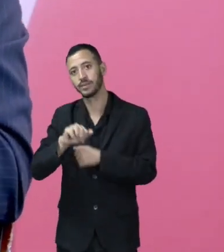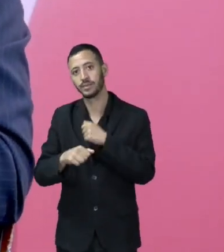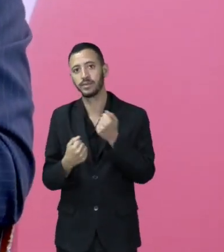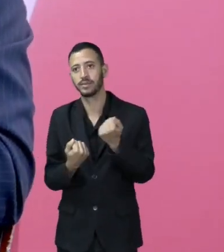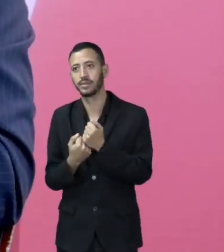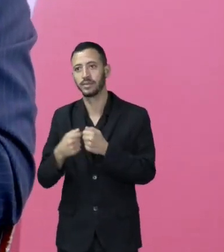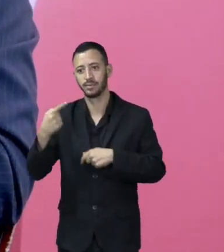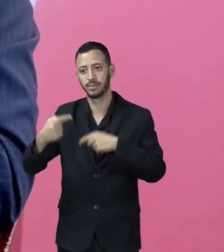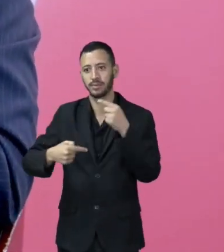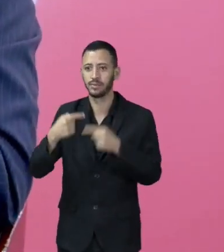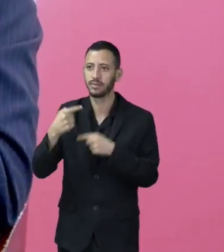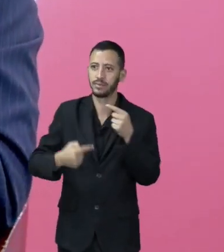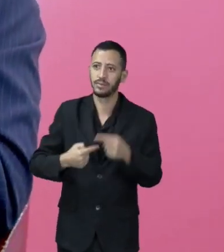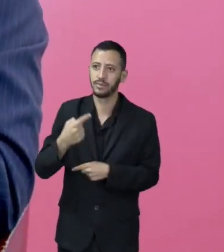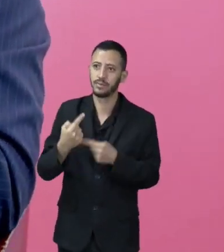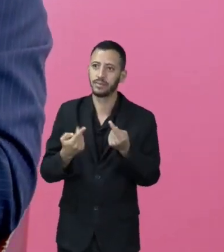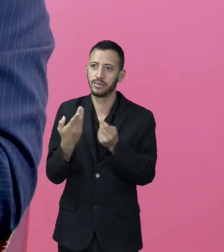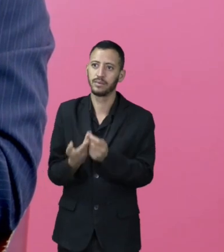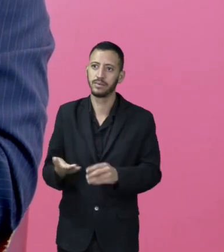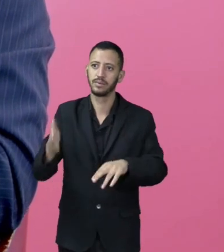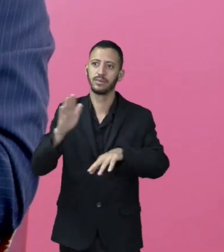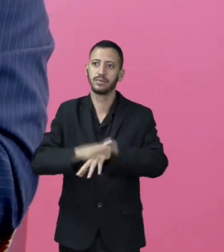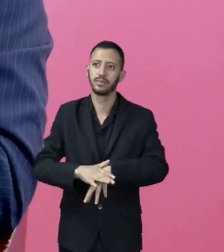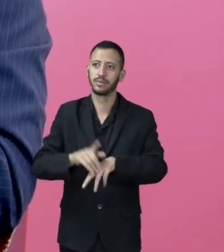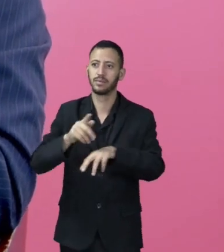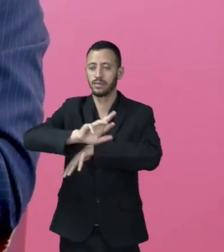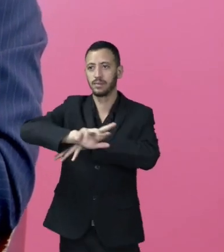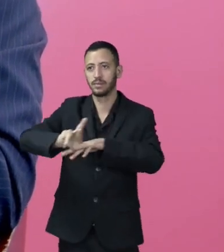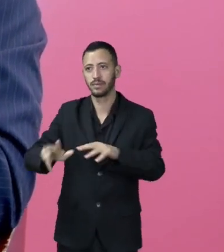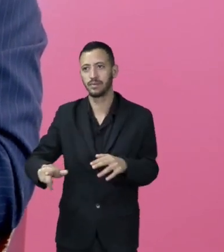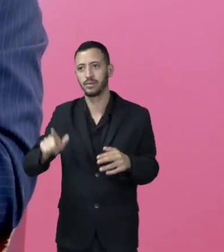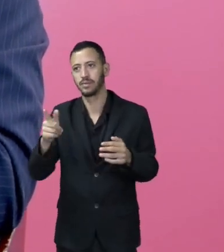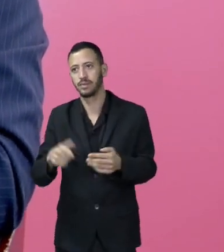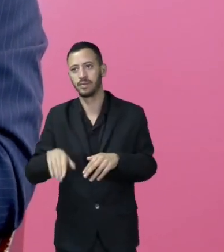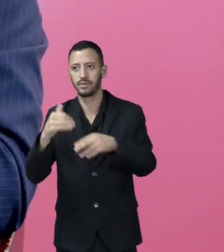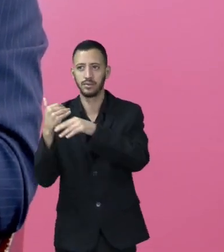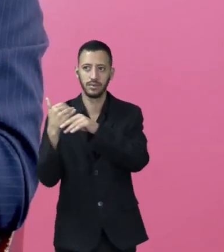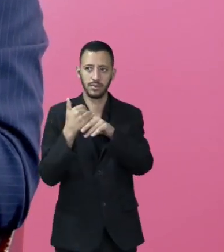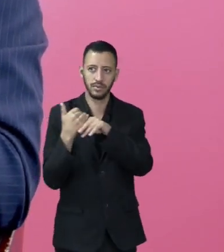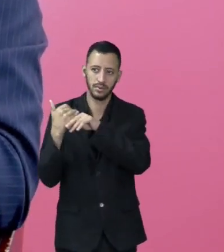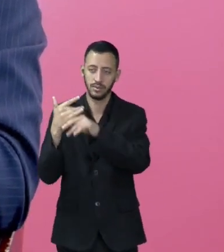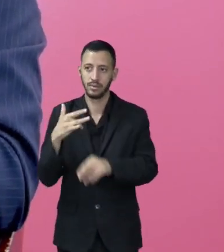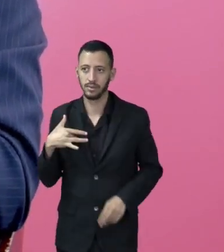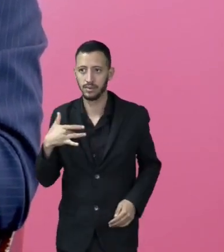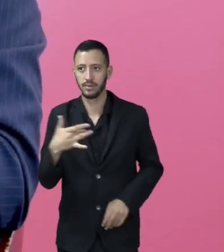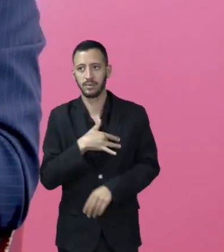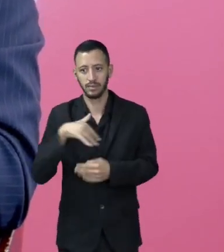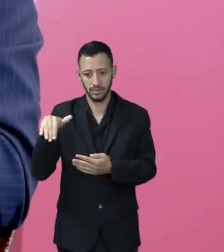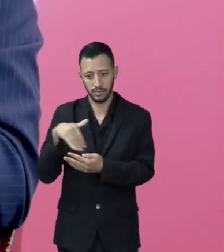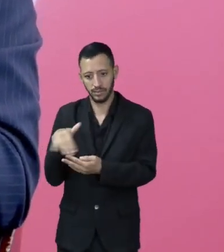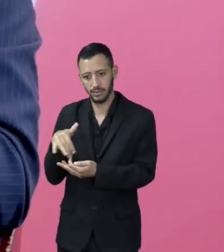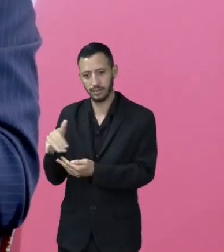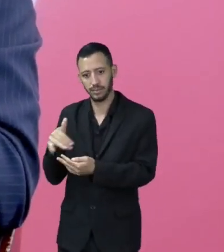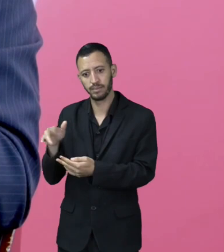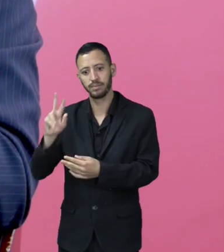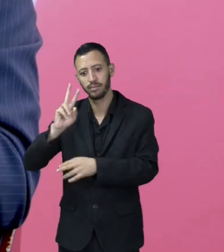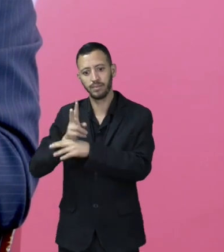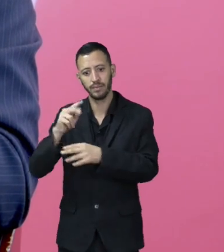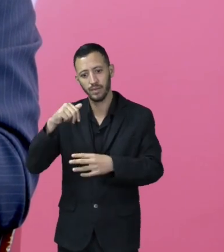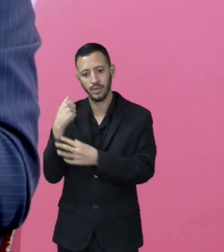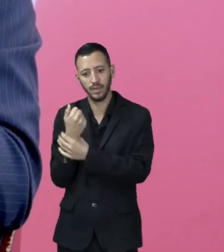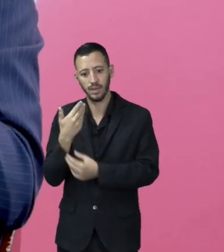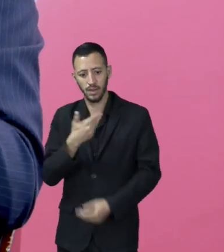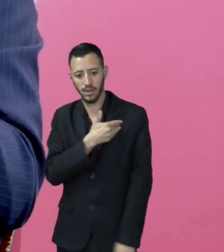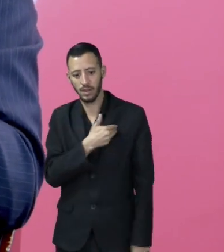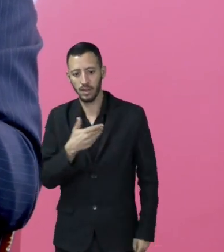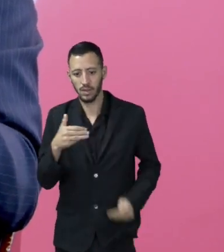de políticas de inclusão, diversidade e equidade em saúde na Secretaria de Vigilância em Saúde do Ministério